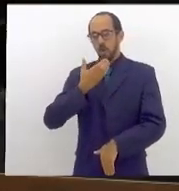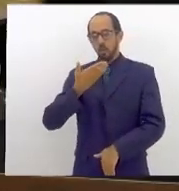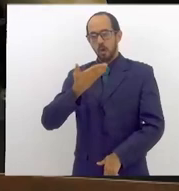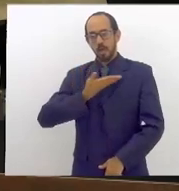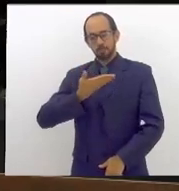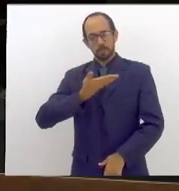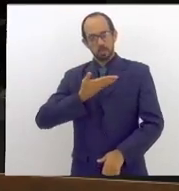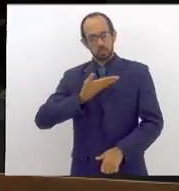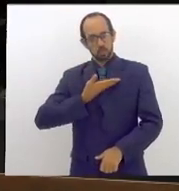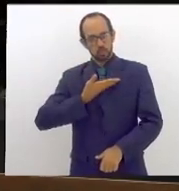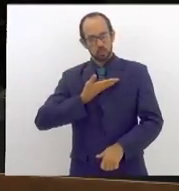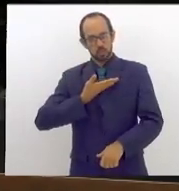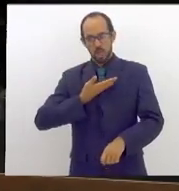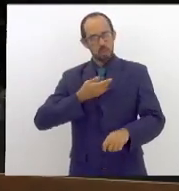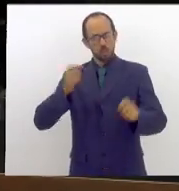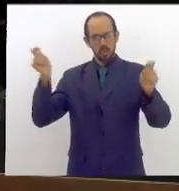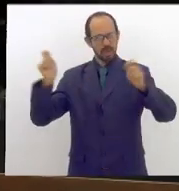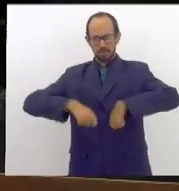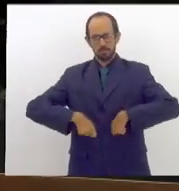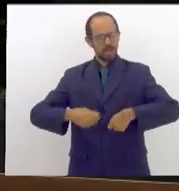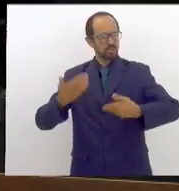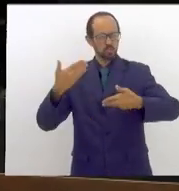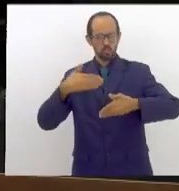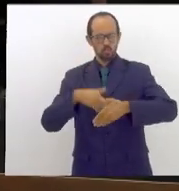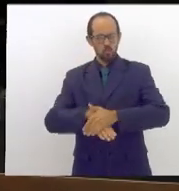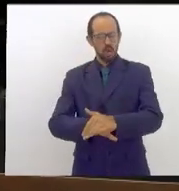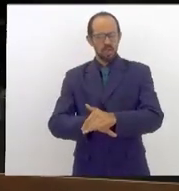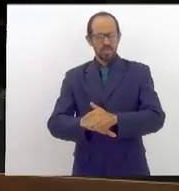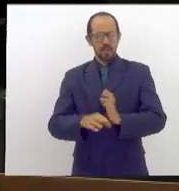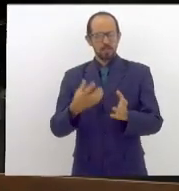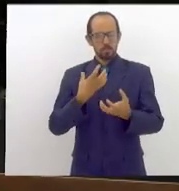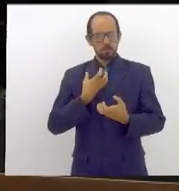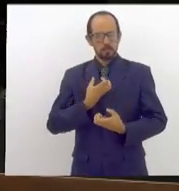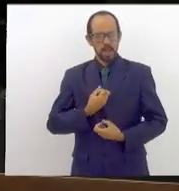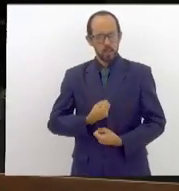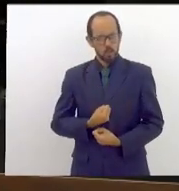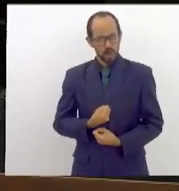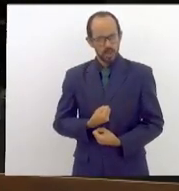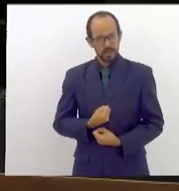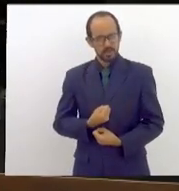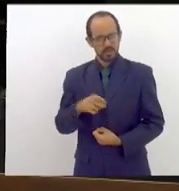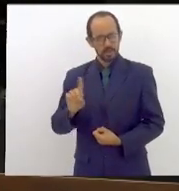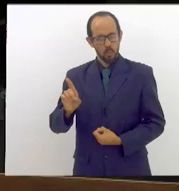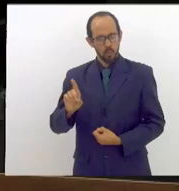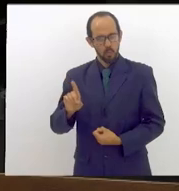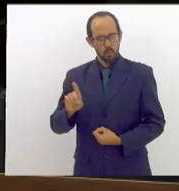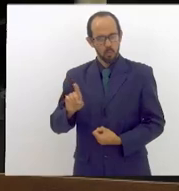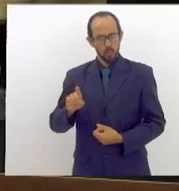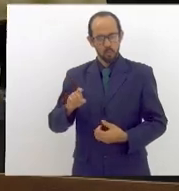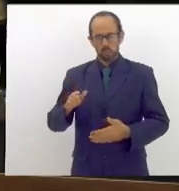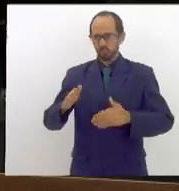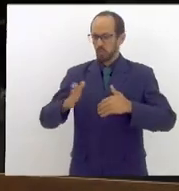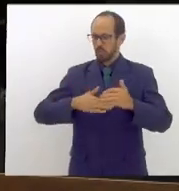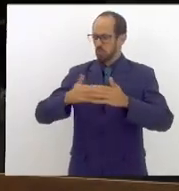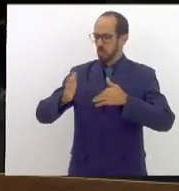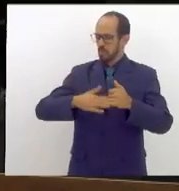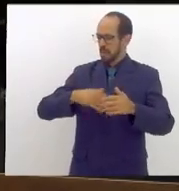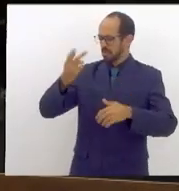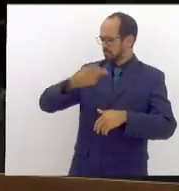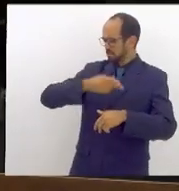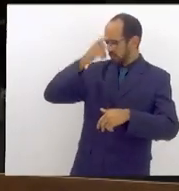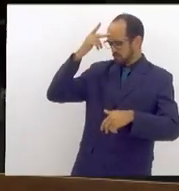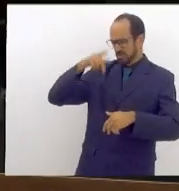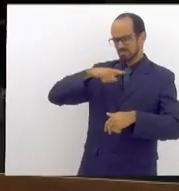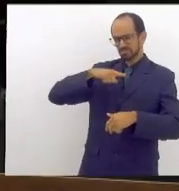incapaz de guardar rancor tem como qualquer de nós um de nós os seus rompantes